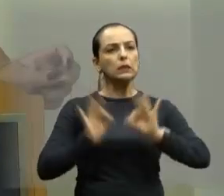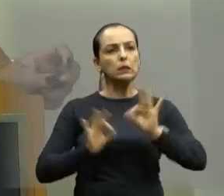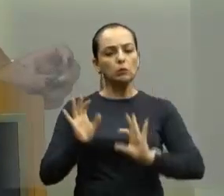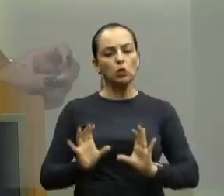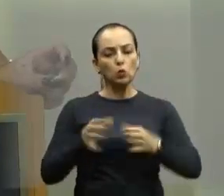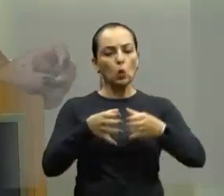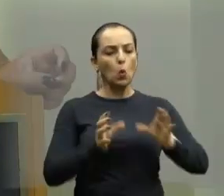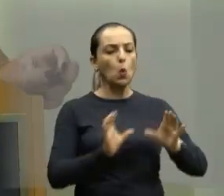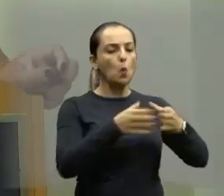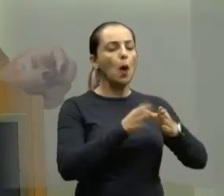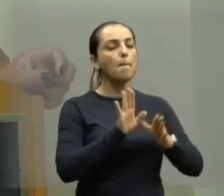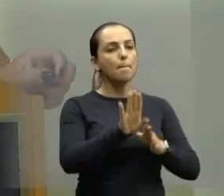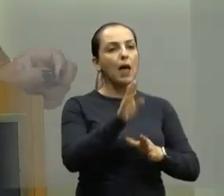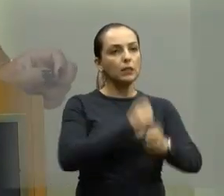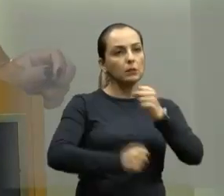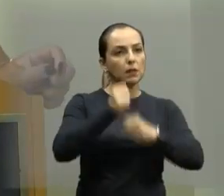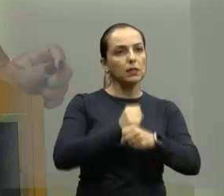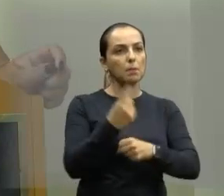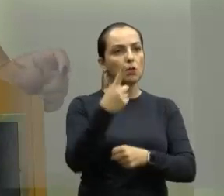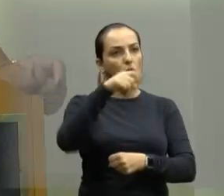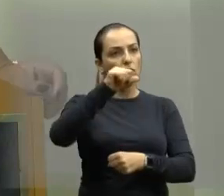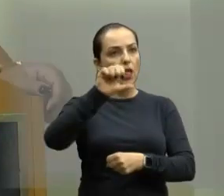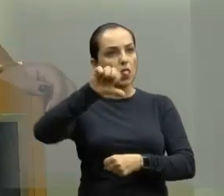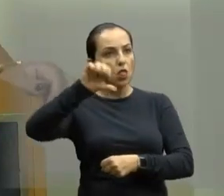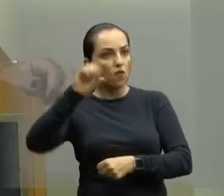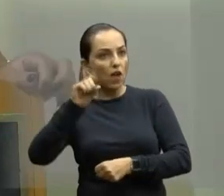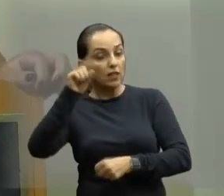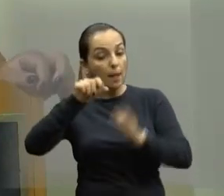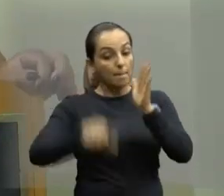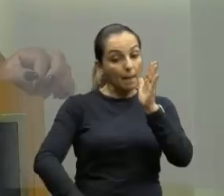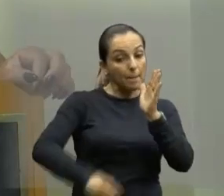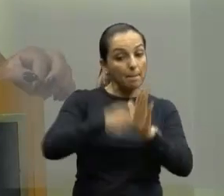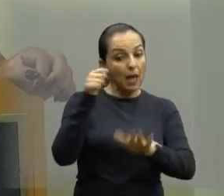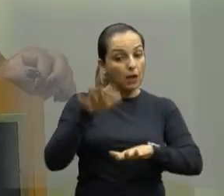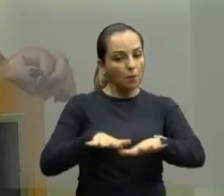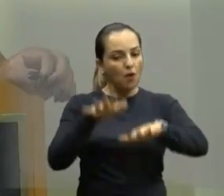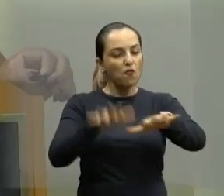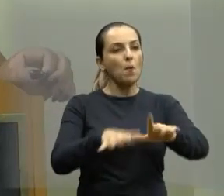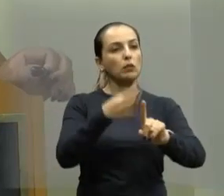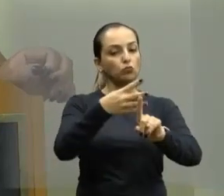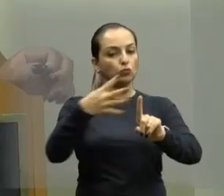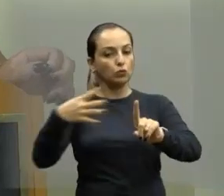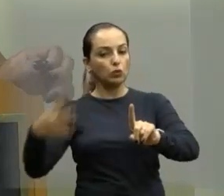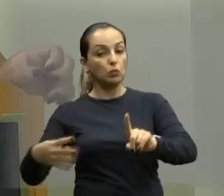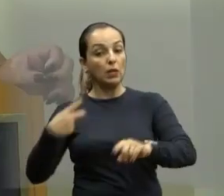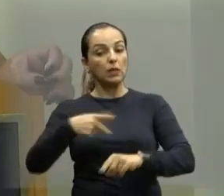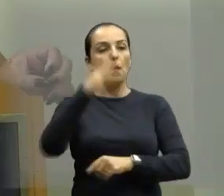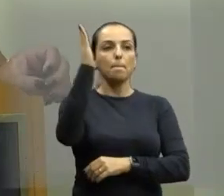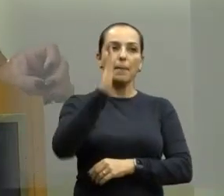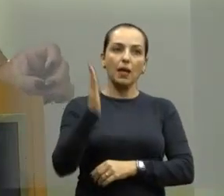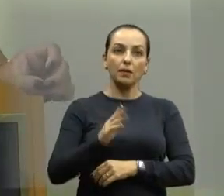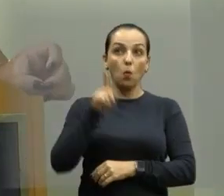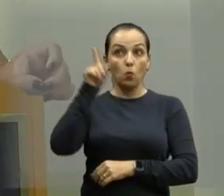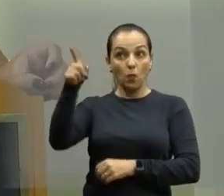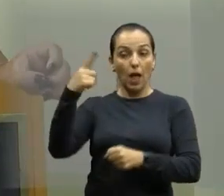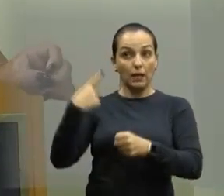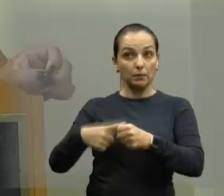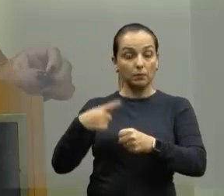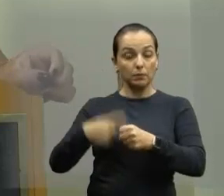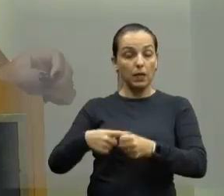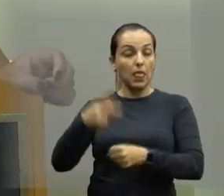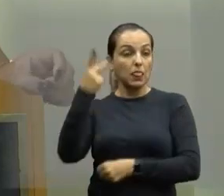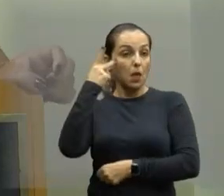mas somente na década de 90 que nós realizamos A primeira parada do orgulho LGBT aqui no Brasil no município de São Paulo